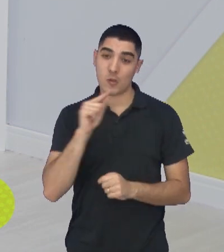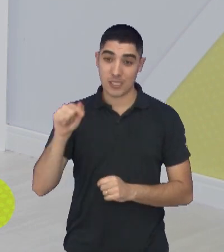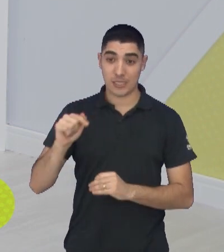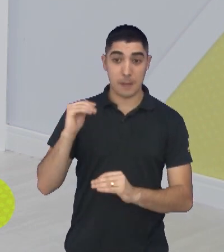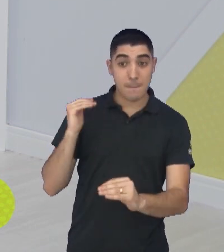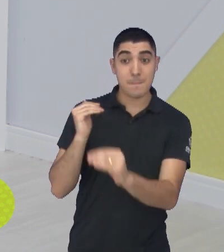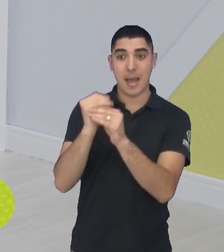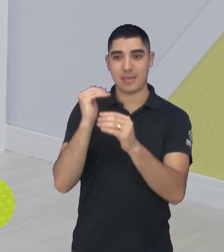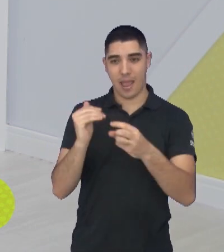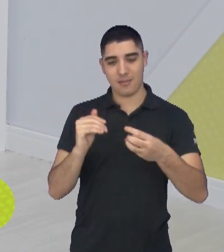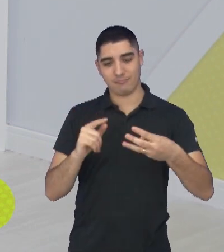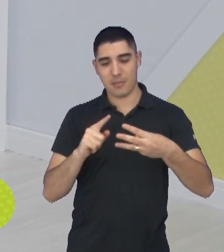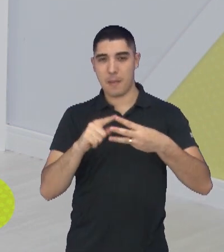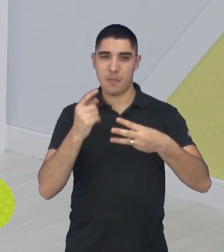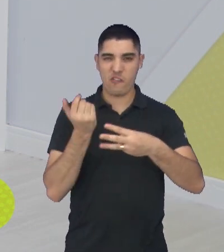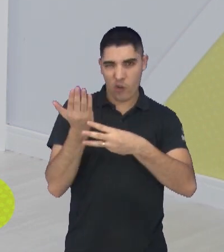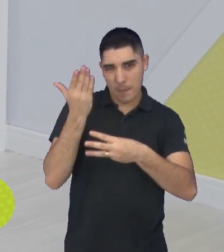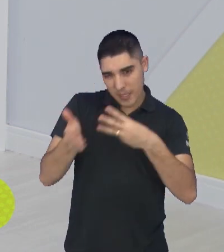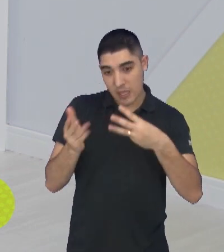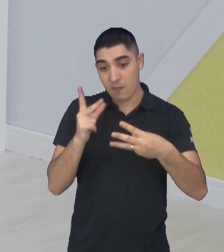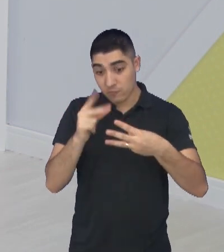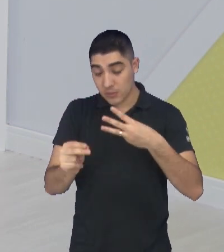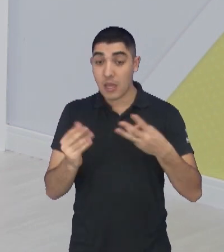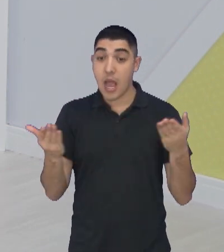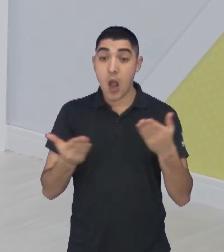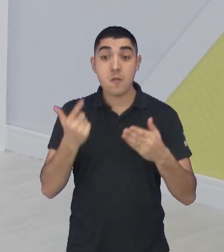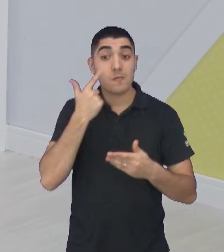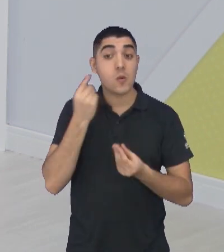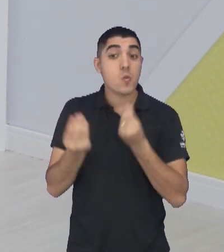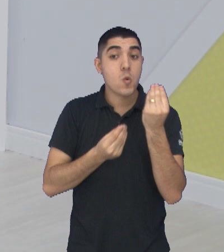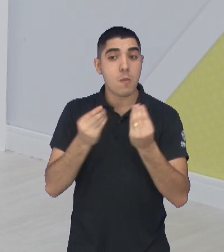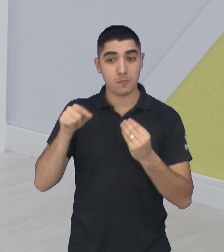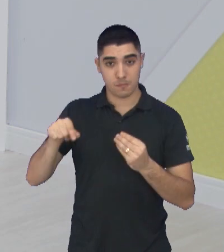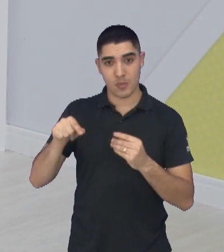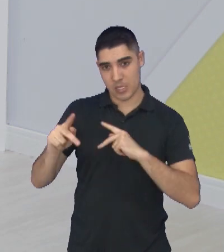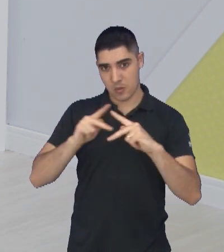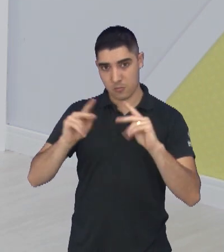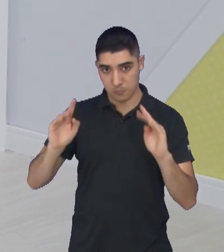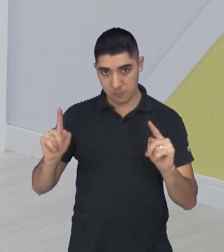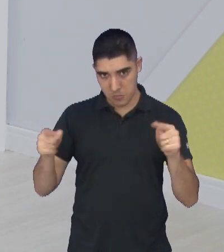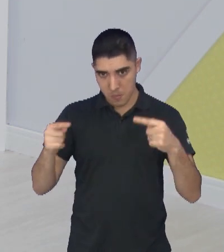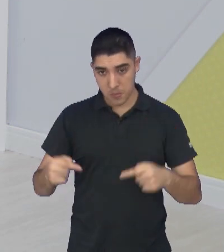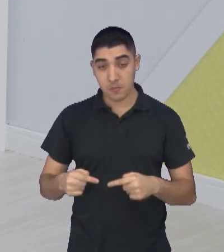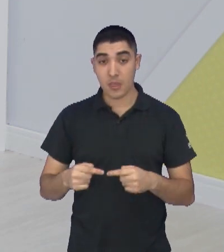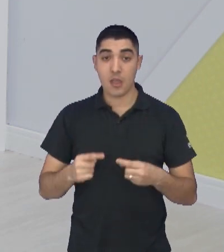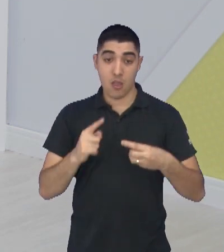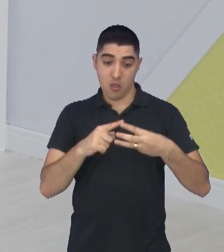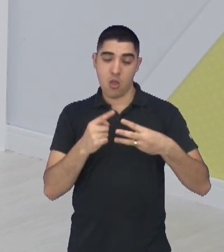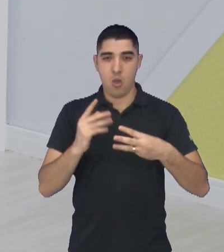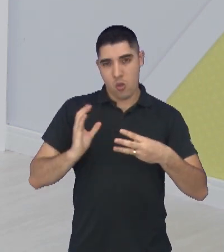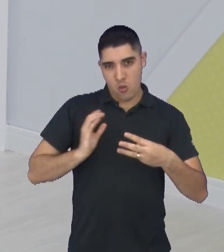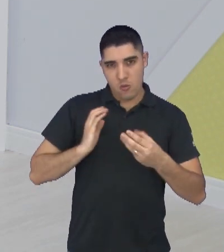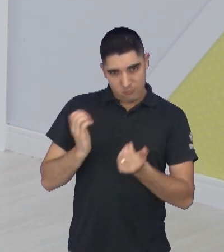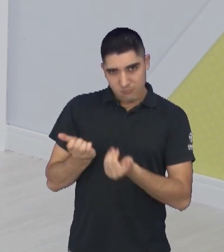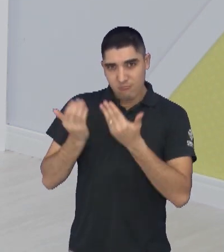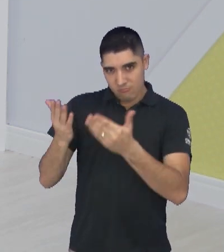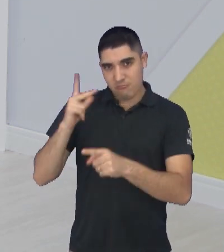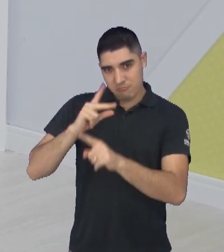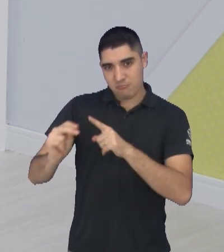a decisão para a quarta-feira. Vamos dar uma olhadinha aqui então nos jogos do São José. Primeiro, vitória do Corinthians, lá na casa do